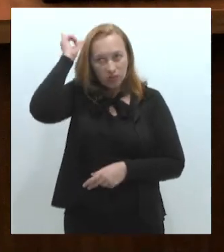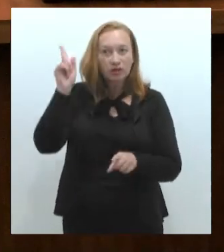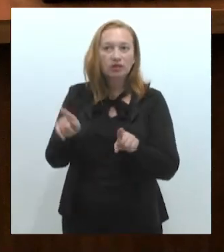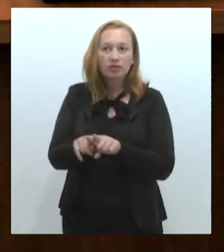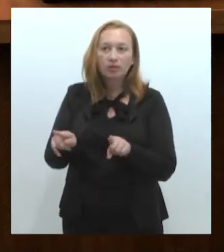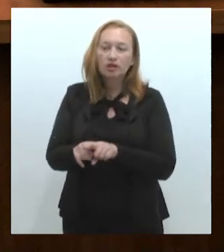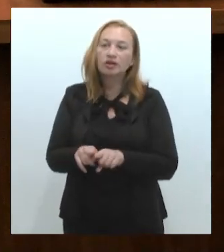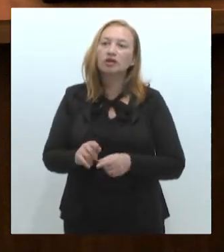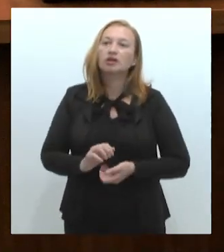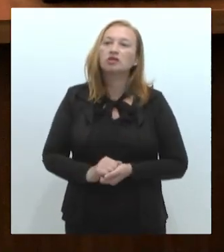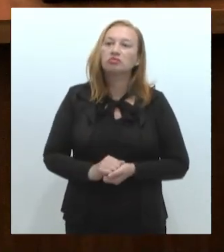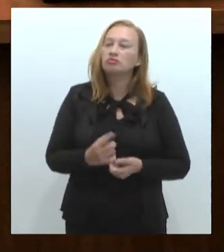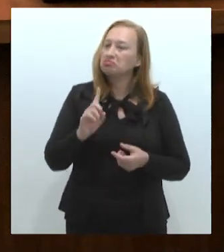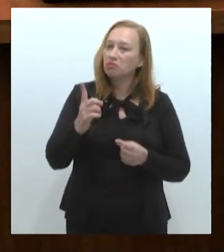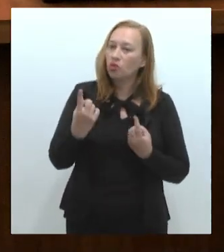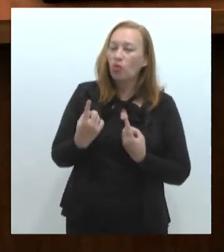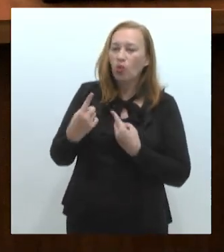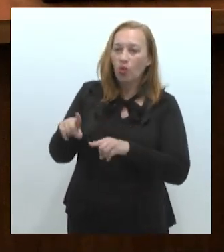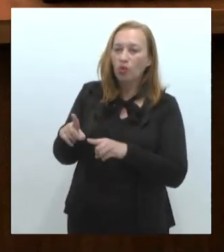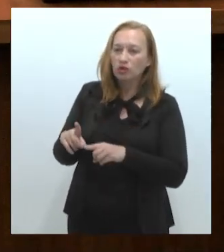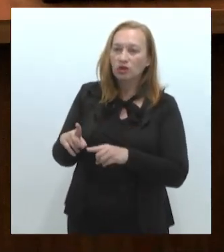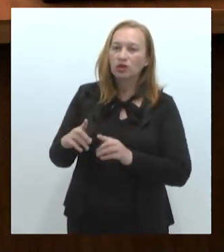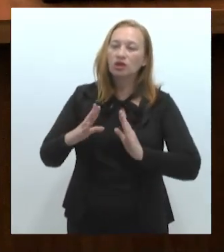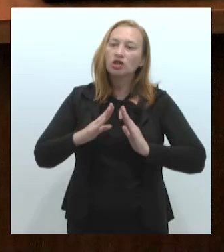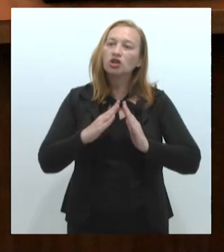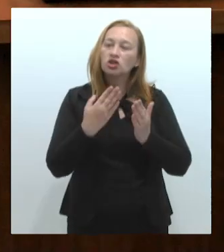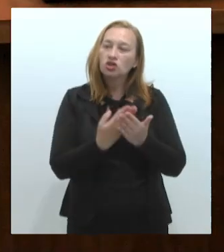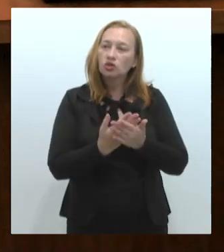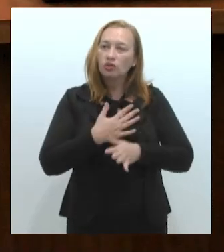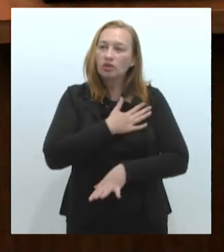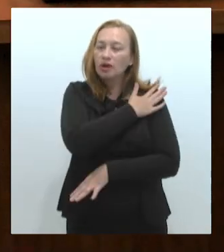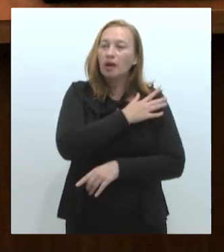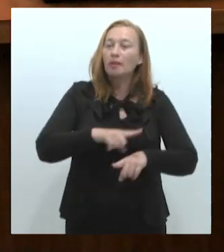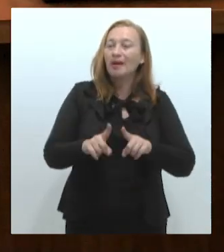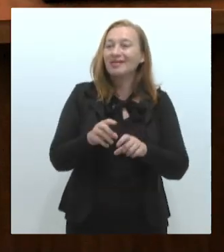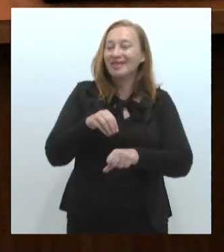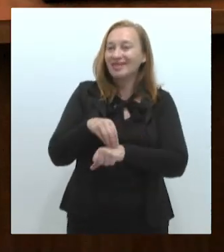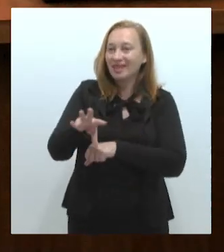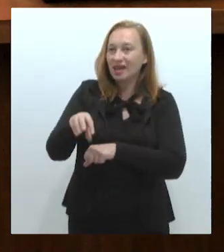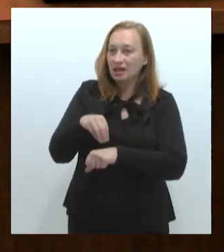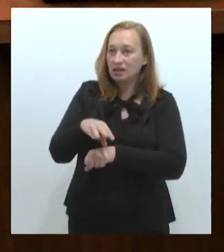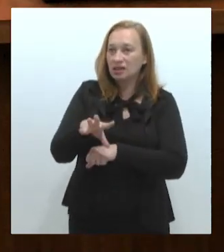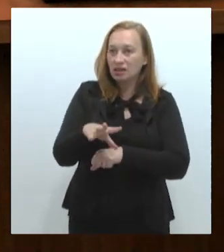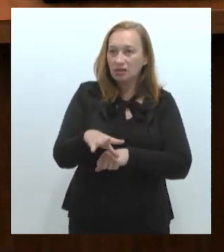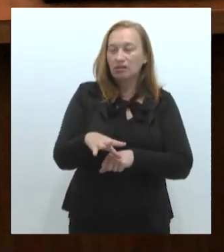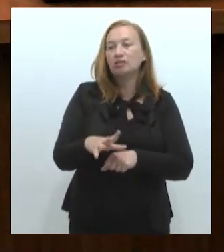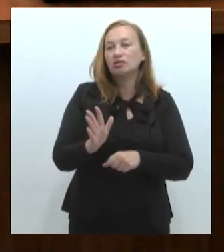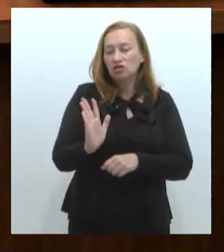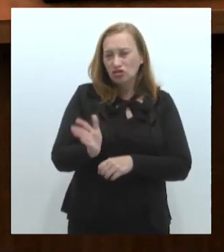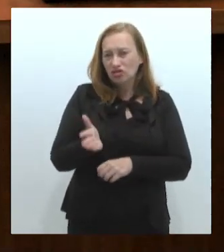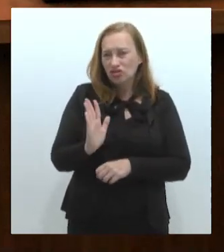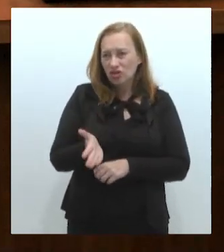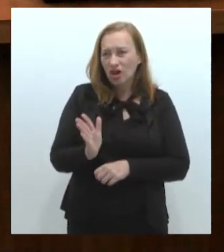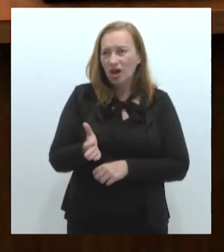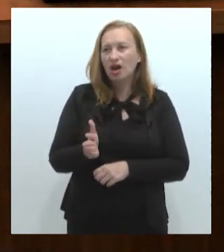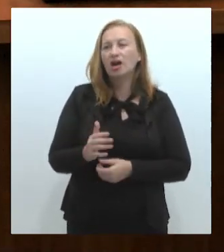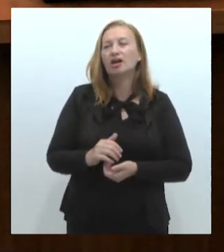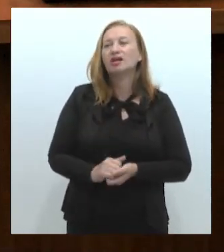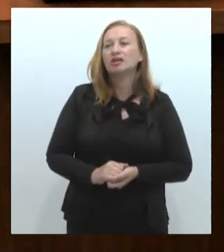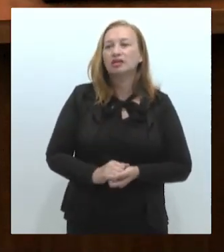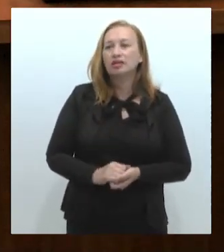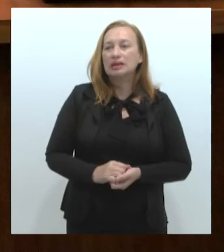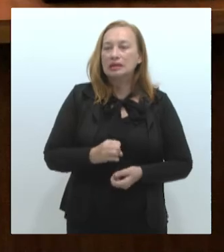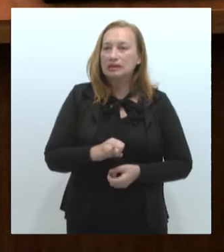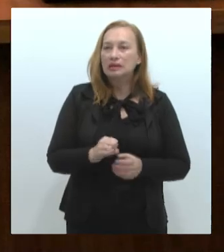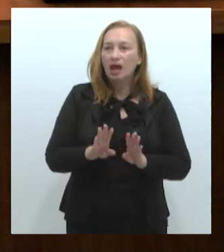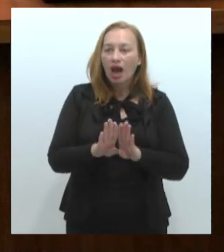várias também. vezes, não temos nada contra os colégios militares, mas há tanta indicação legislativa. A gente já chegou a falar muito isso no para abrir final o do ano colégio passado. militar, né? se abrir